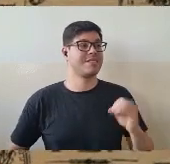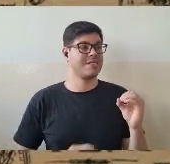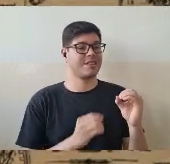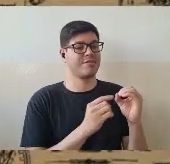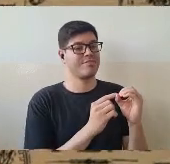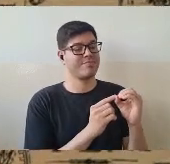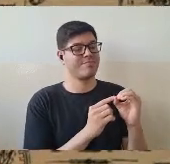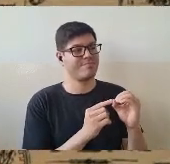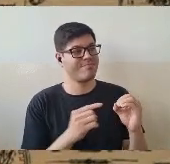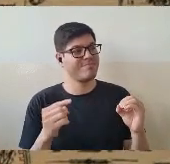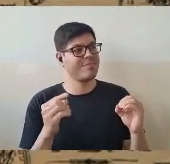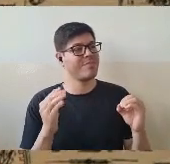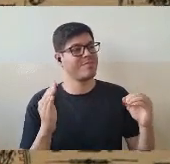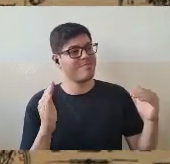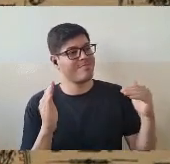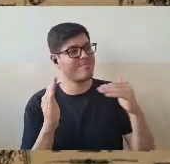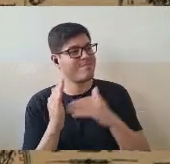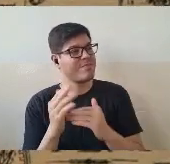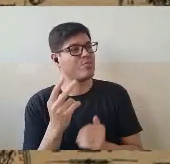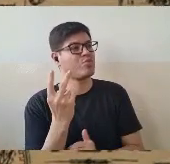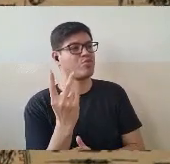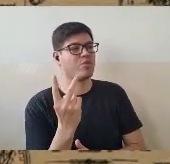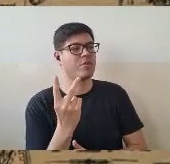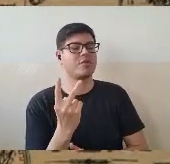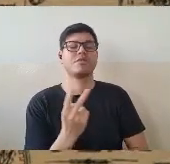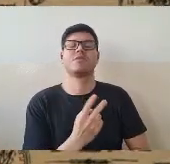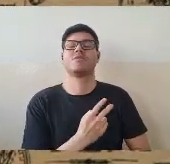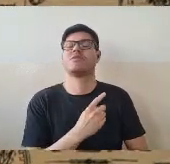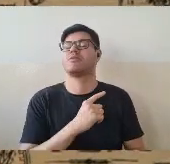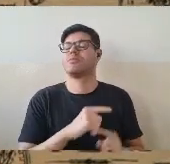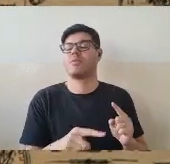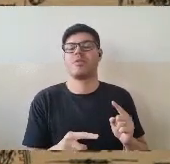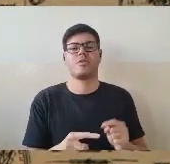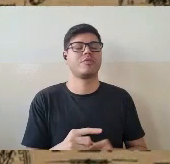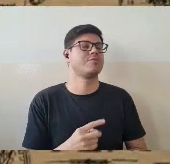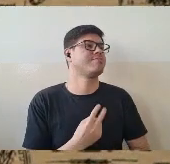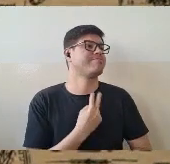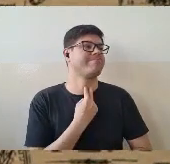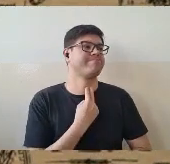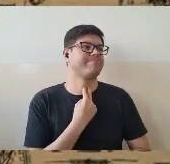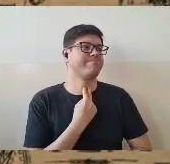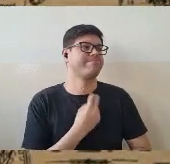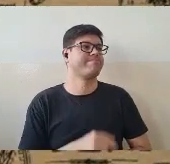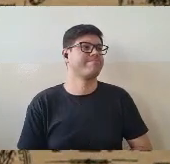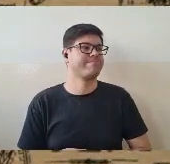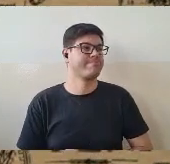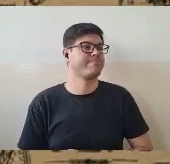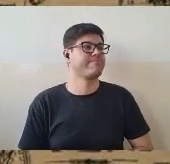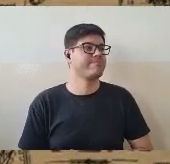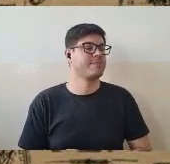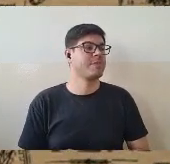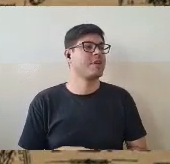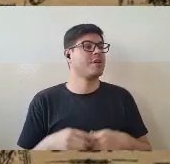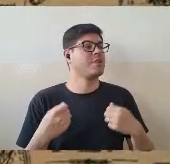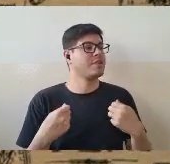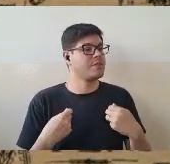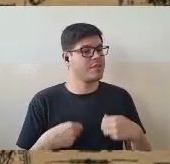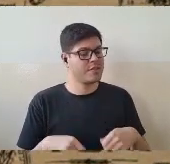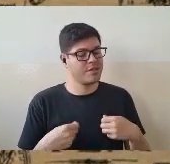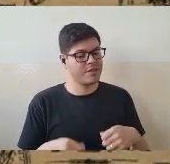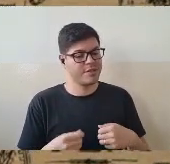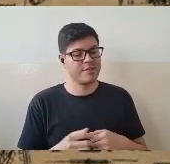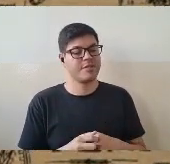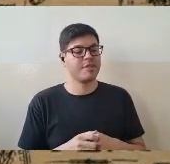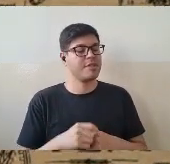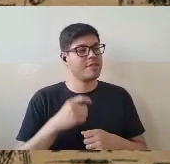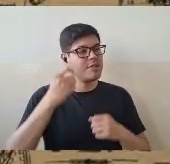pode, você está entendendo? Você tem ali, a nível do sistema nervoso, a impregnação de neurotransmissores que afeta na